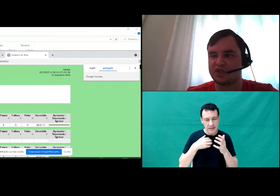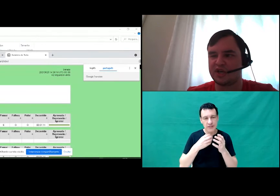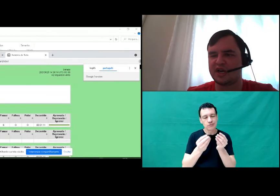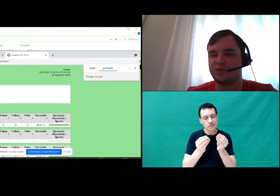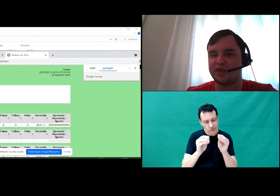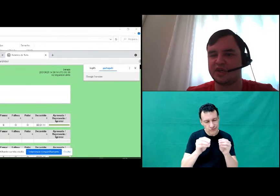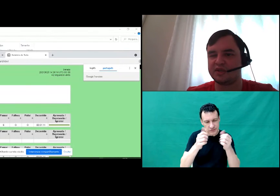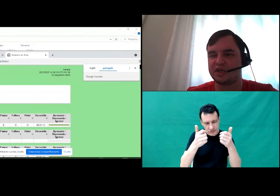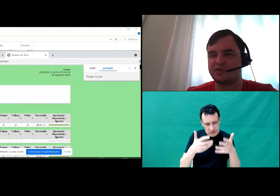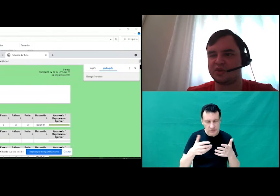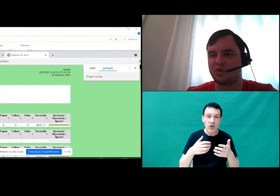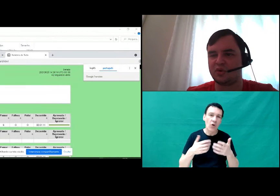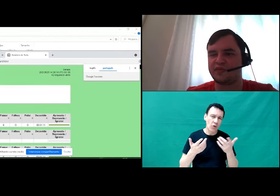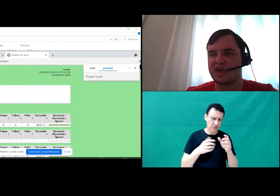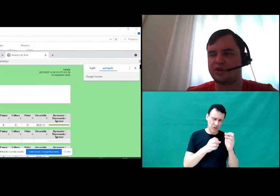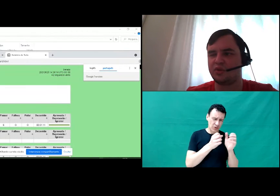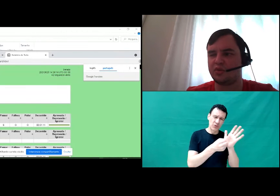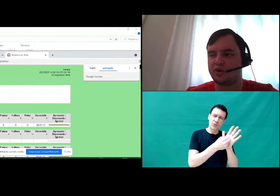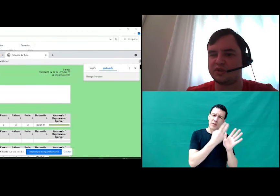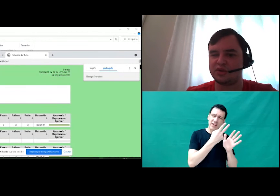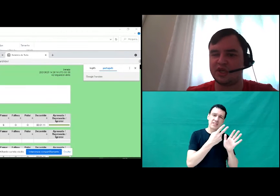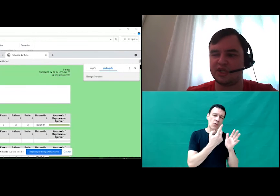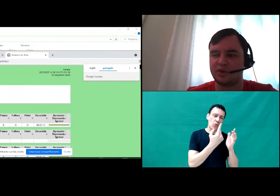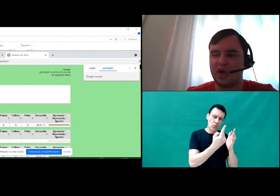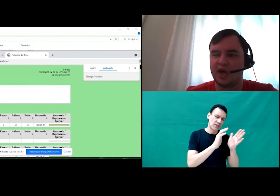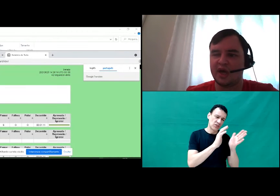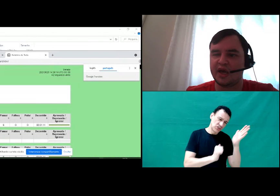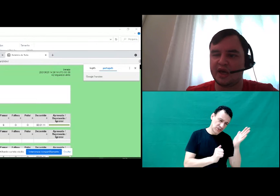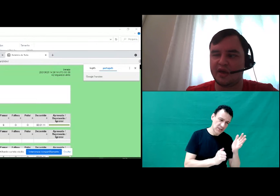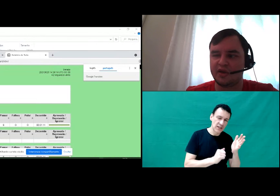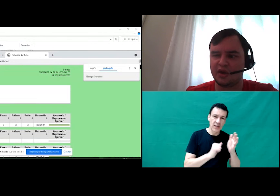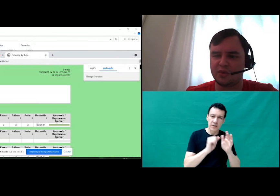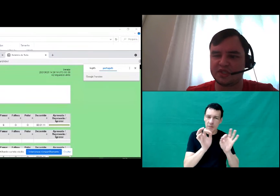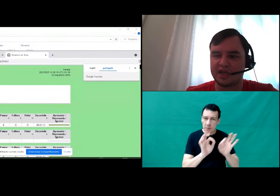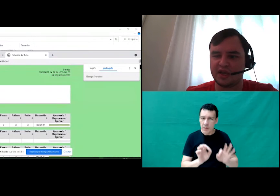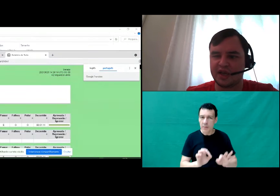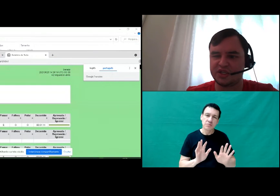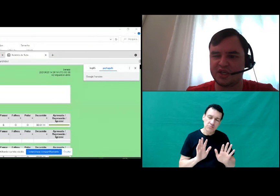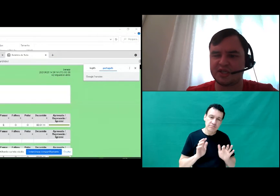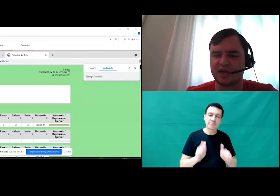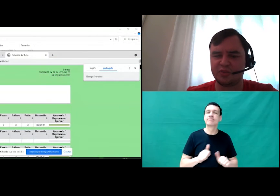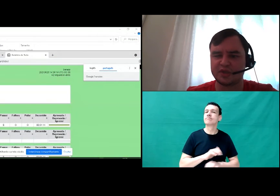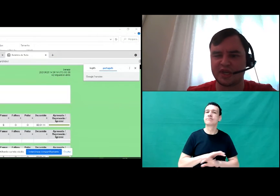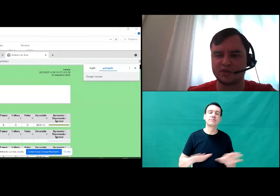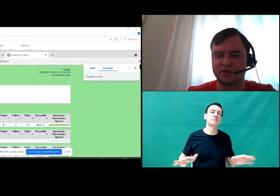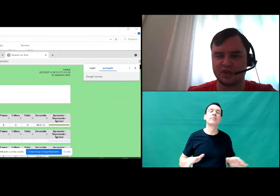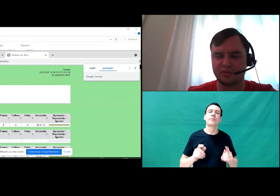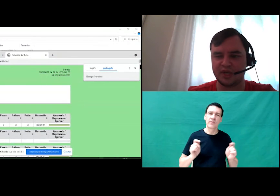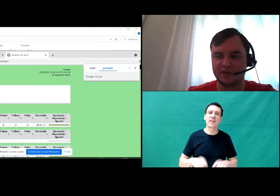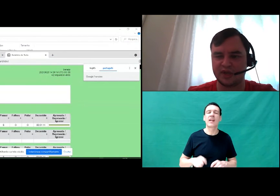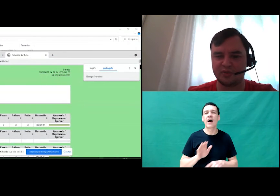ele precisa tirar a redundância, que às vezes colocou um title ou alguma coisa do gênero, e consegue agilizar o